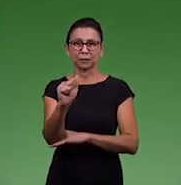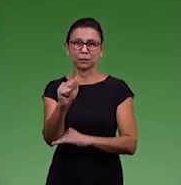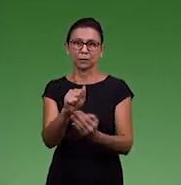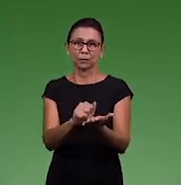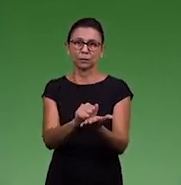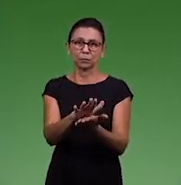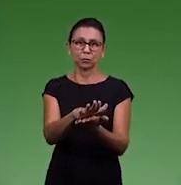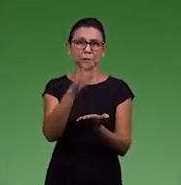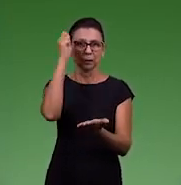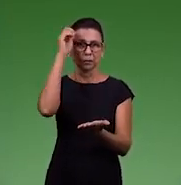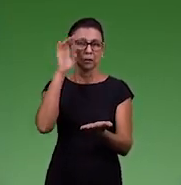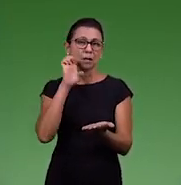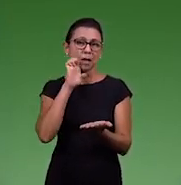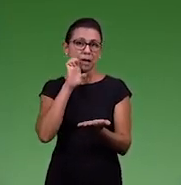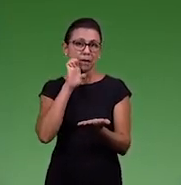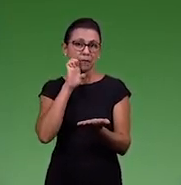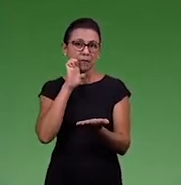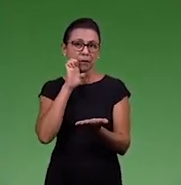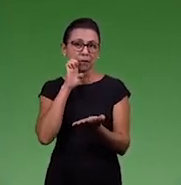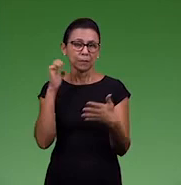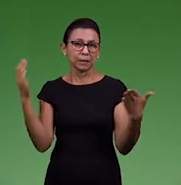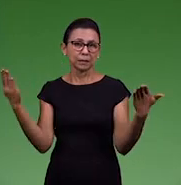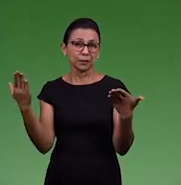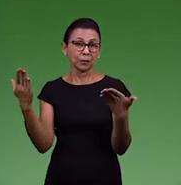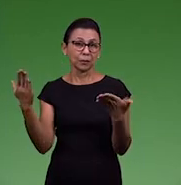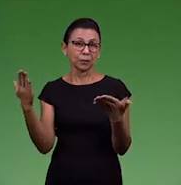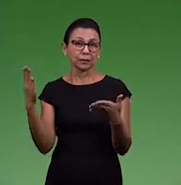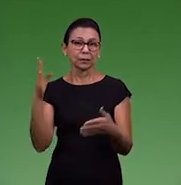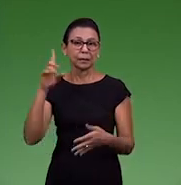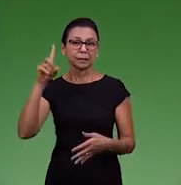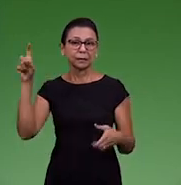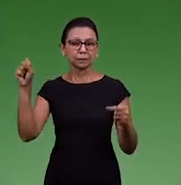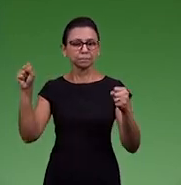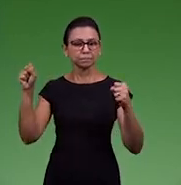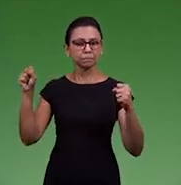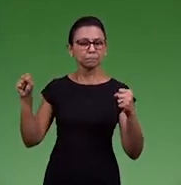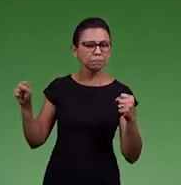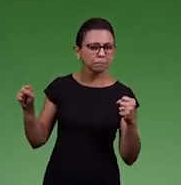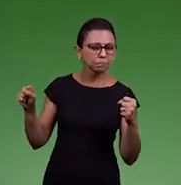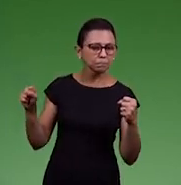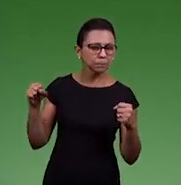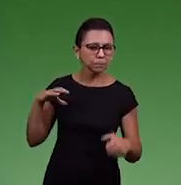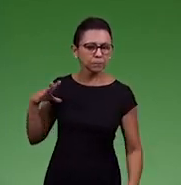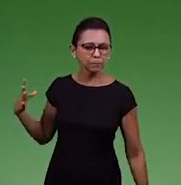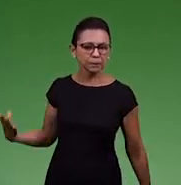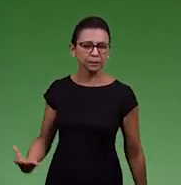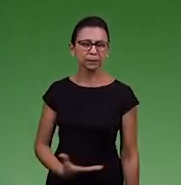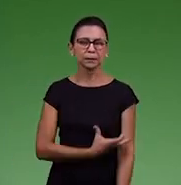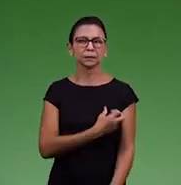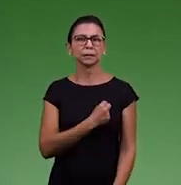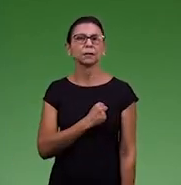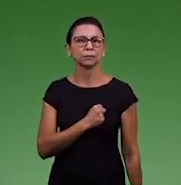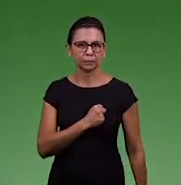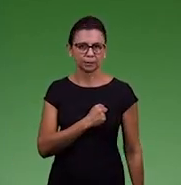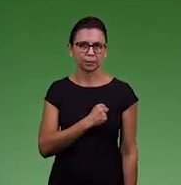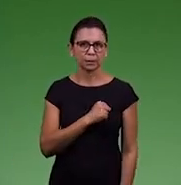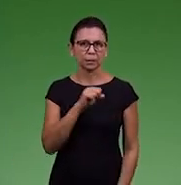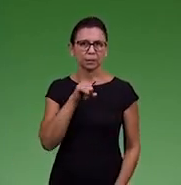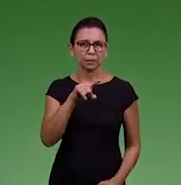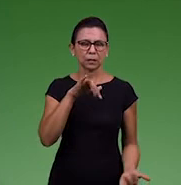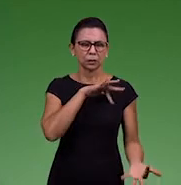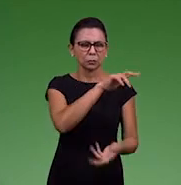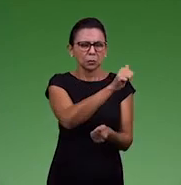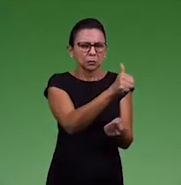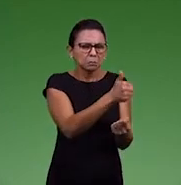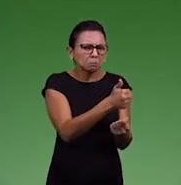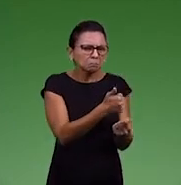é Deus buscando o homem. Deus que vai se revelar ao homem. Deus que vai pegar esse homem perdido e o trazer de volta. Porque o